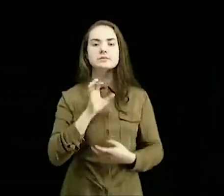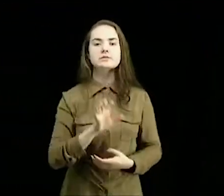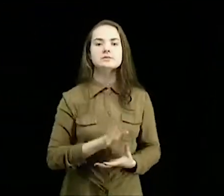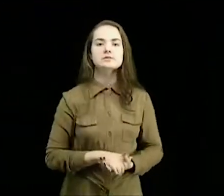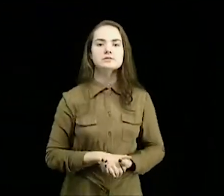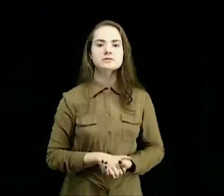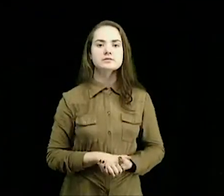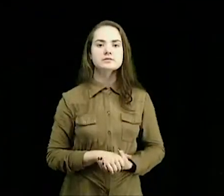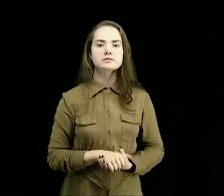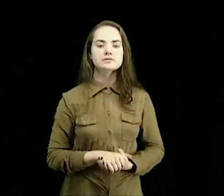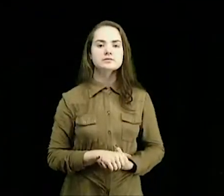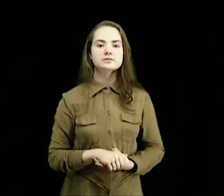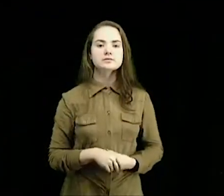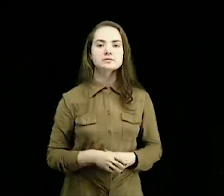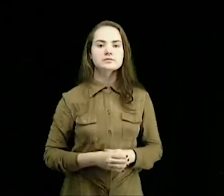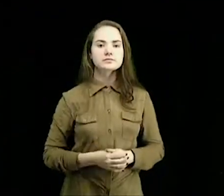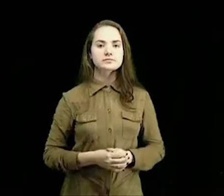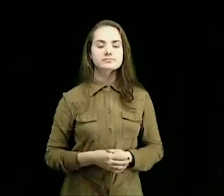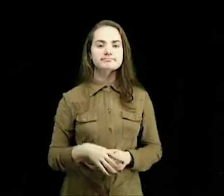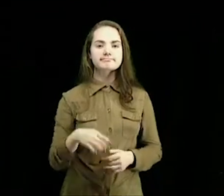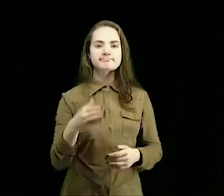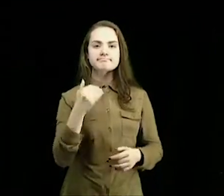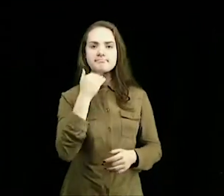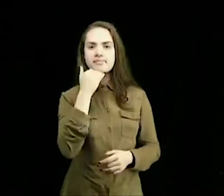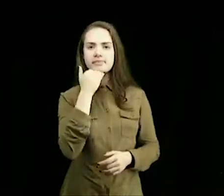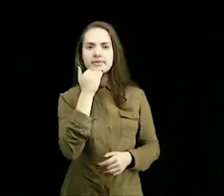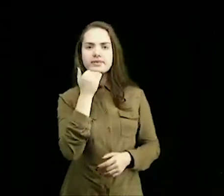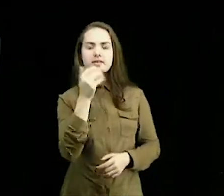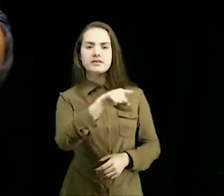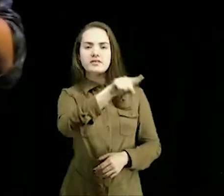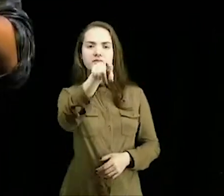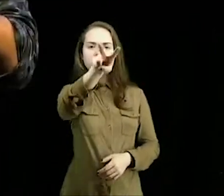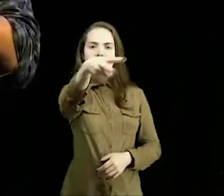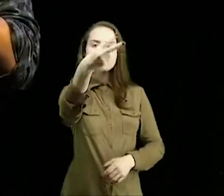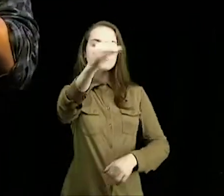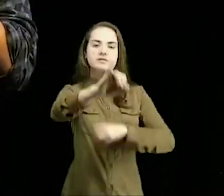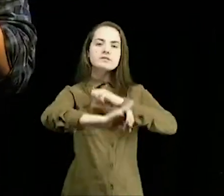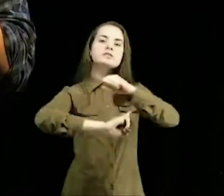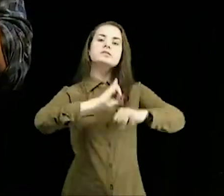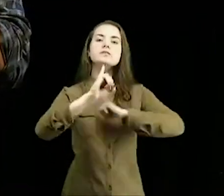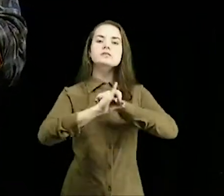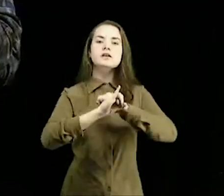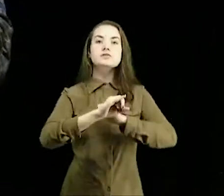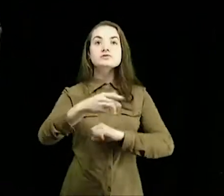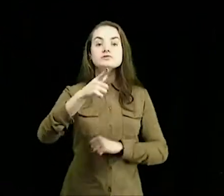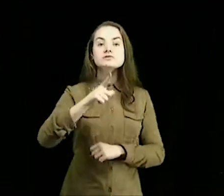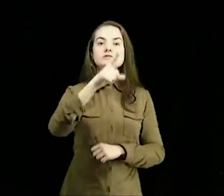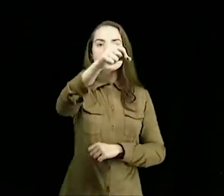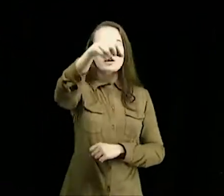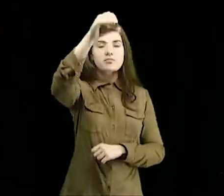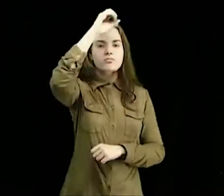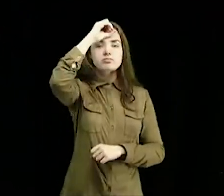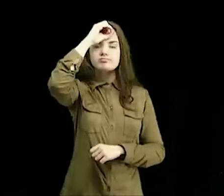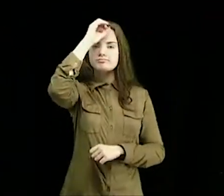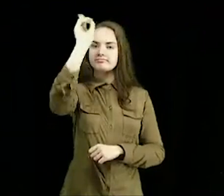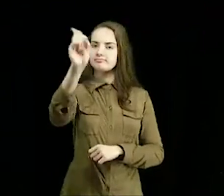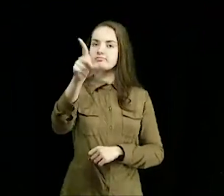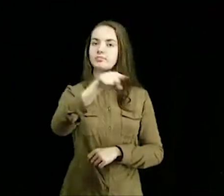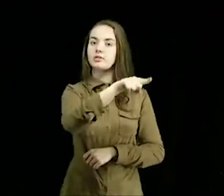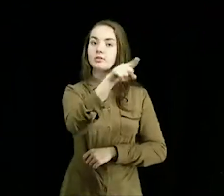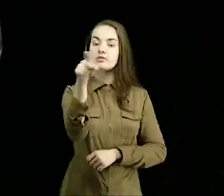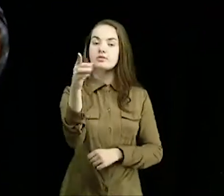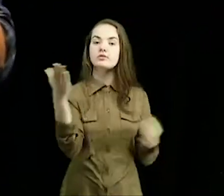hoje, ninguém que ouve a gente pela internet, está saindo daqui assim, isento de responsabilidade. Não. Você